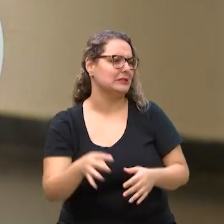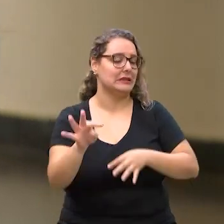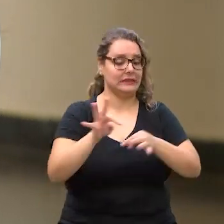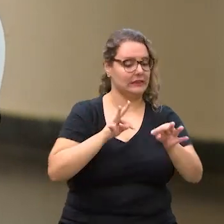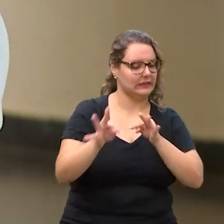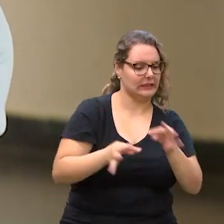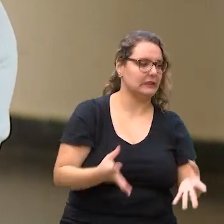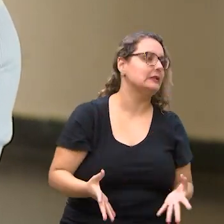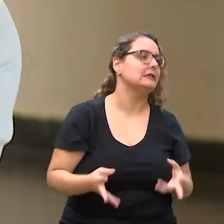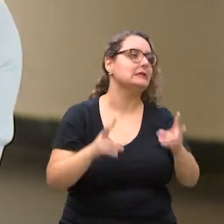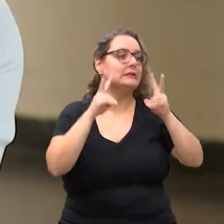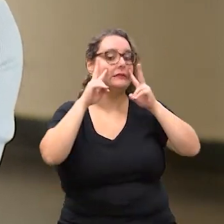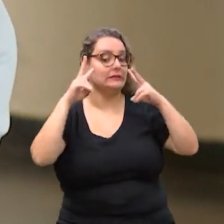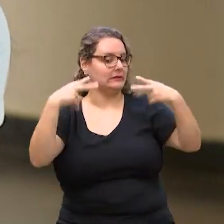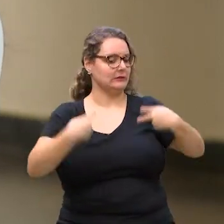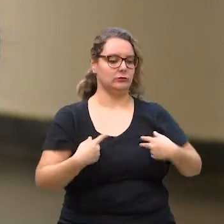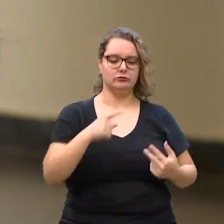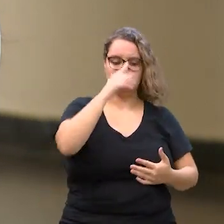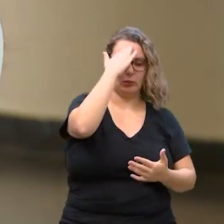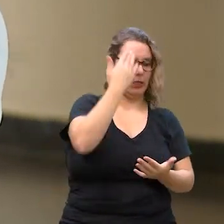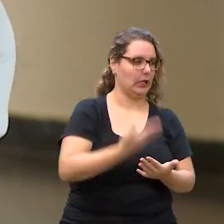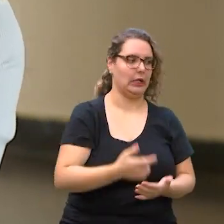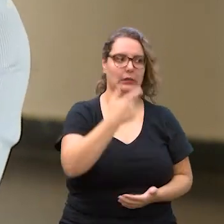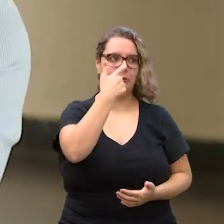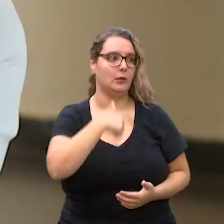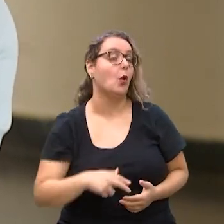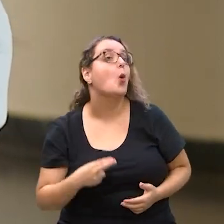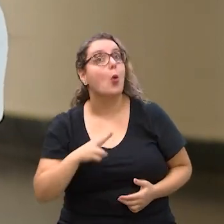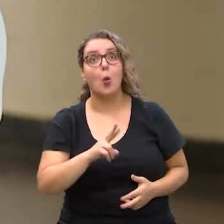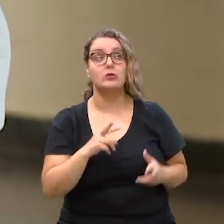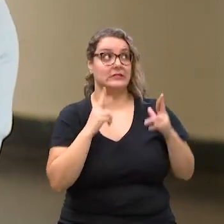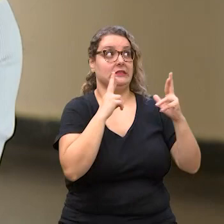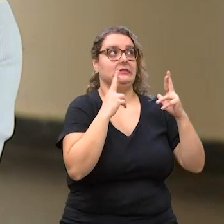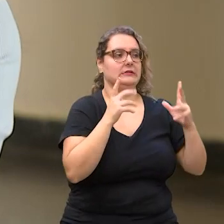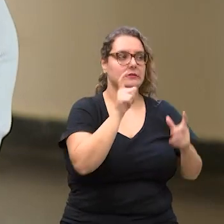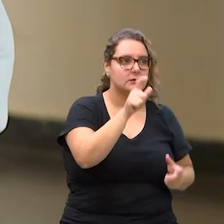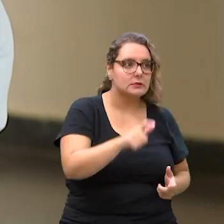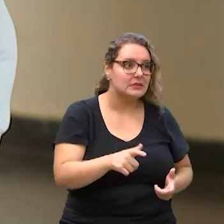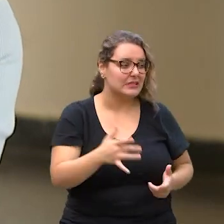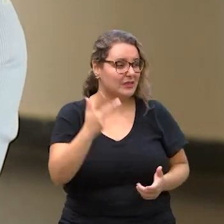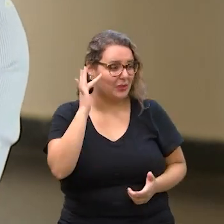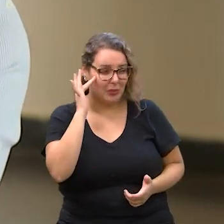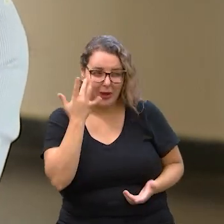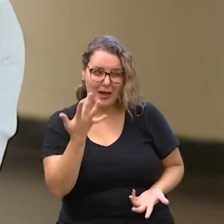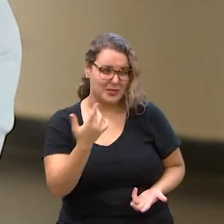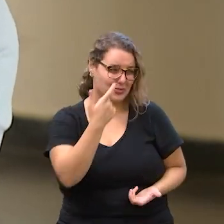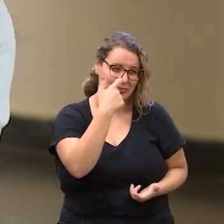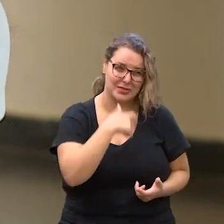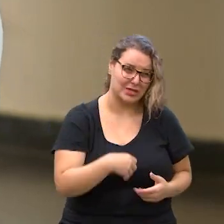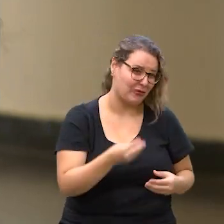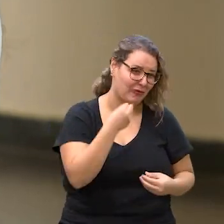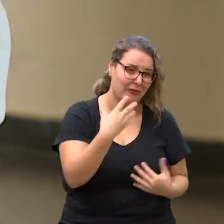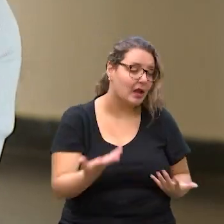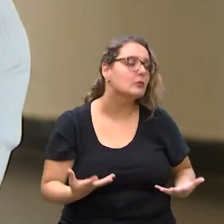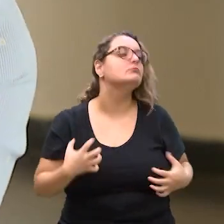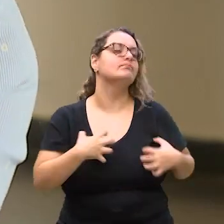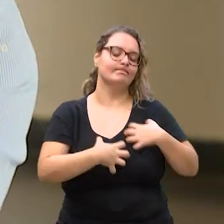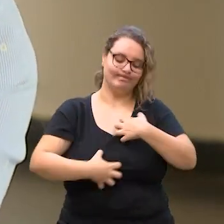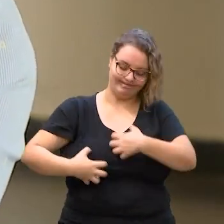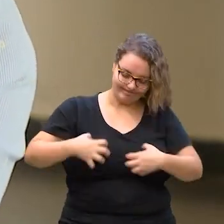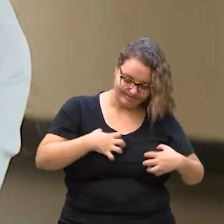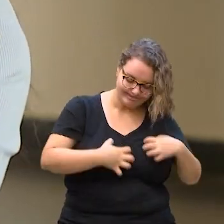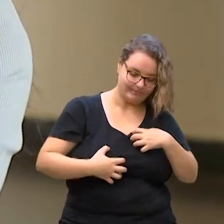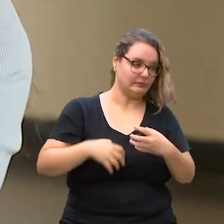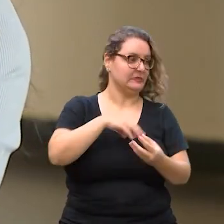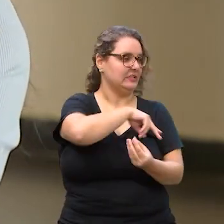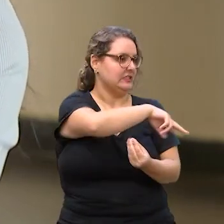de treinador que não olha para mim, não confia em mim, ou espera demais de mim também, e eu acho que eu não sou tudo isso. Então, essa